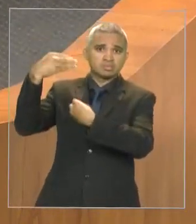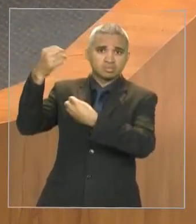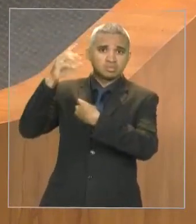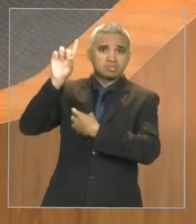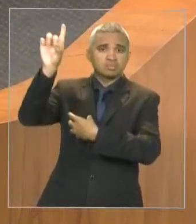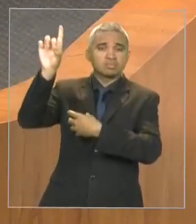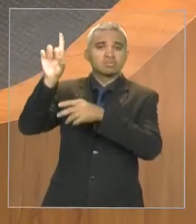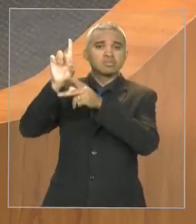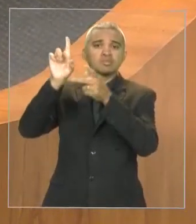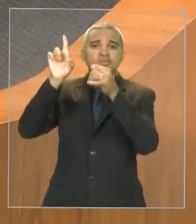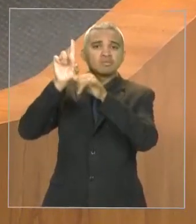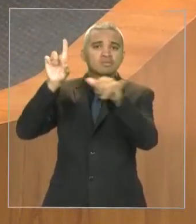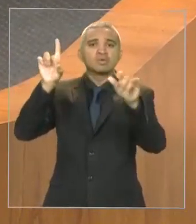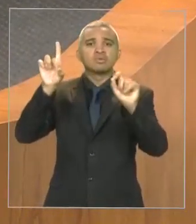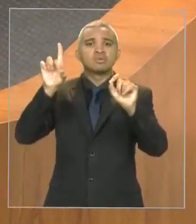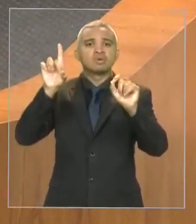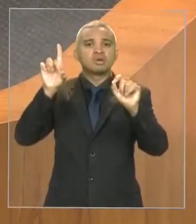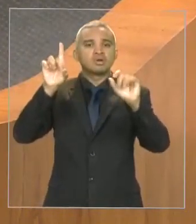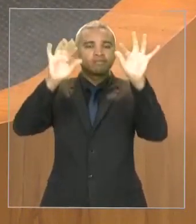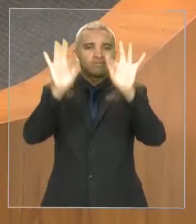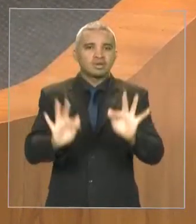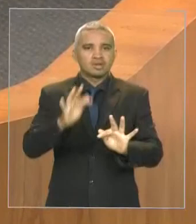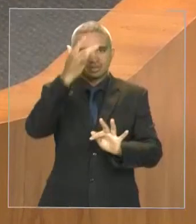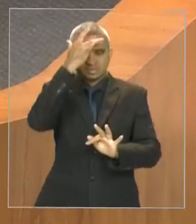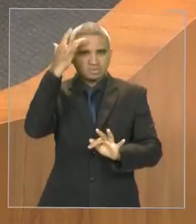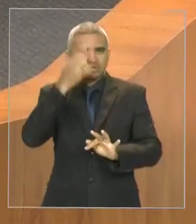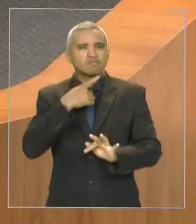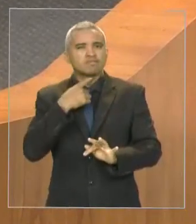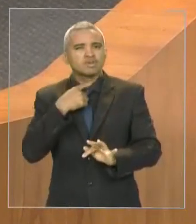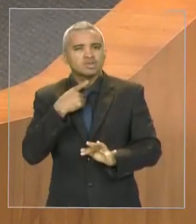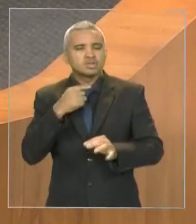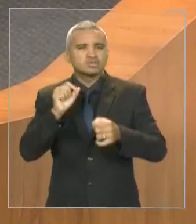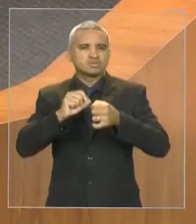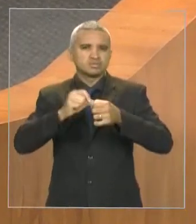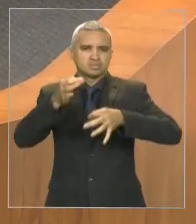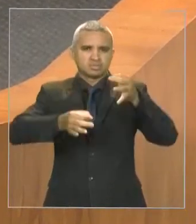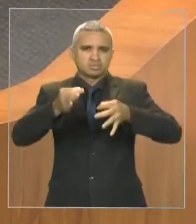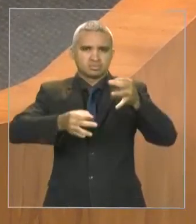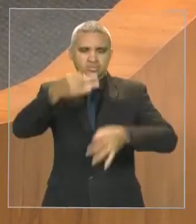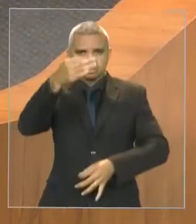bem-aventurados aqueles que têm fome e sede de justiça. Que Deus abençoe o estado do Maranhão.